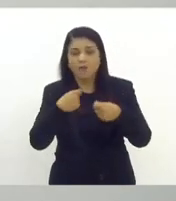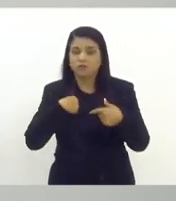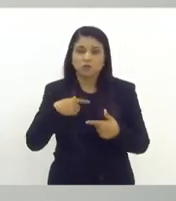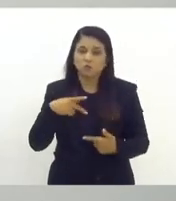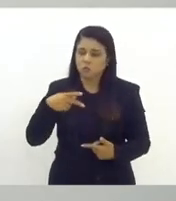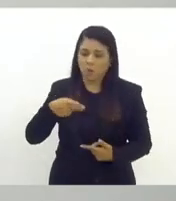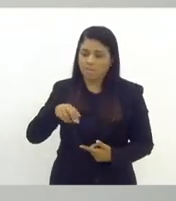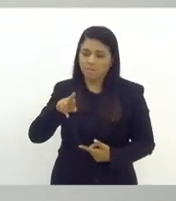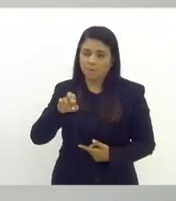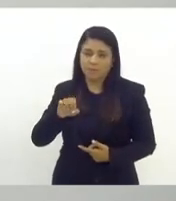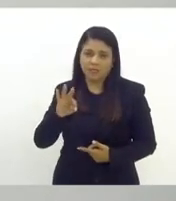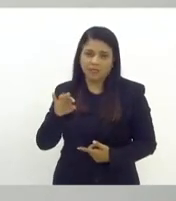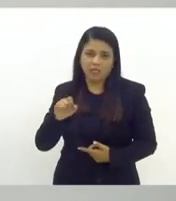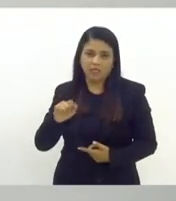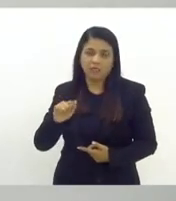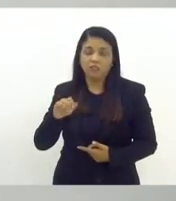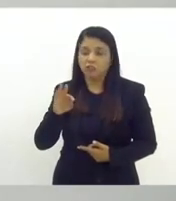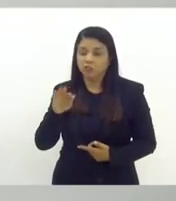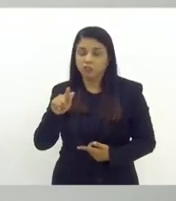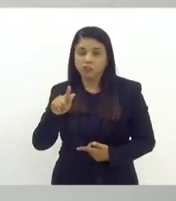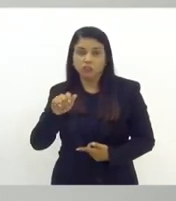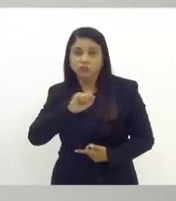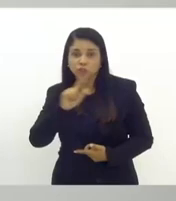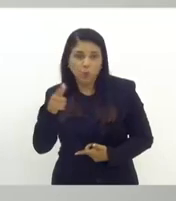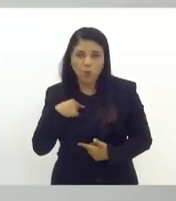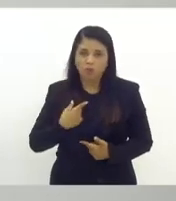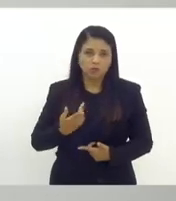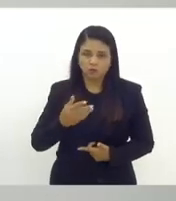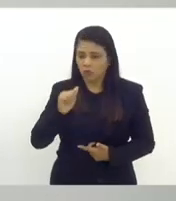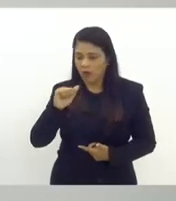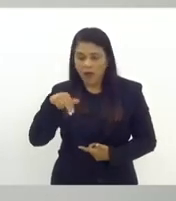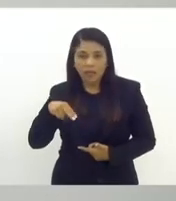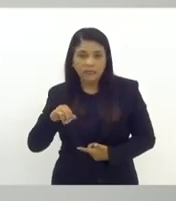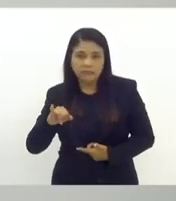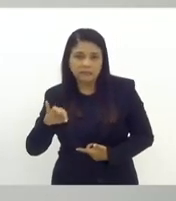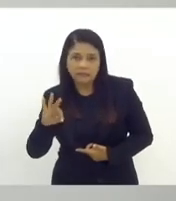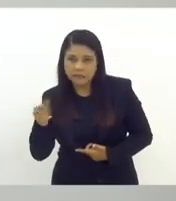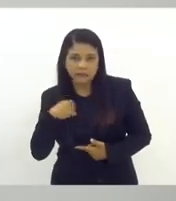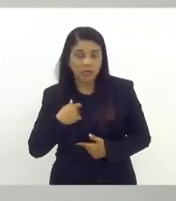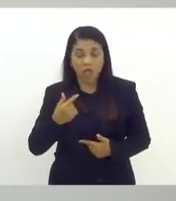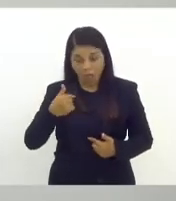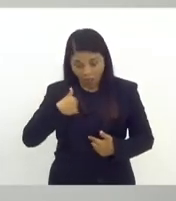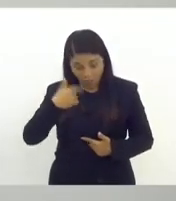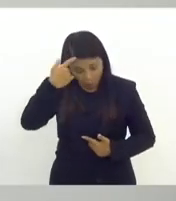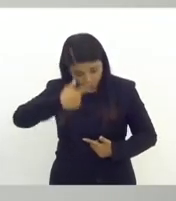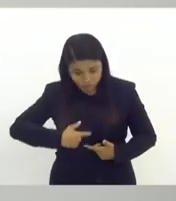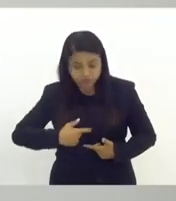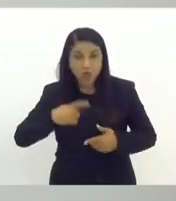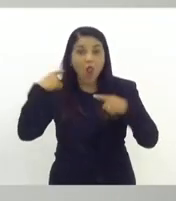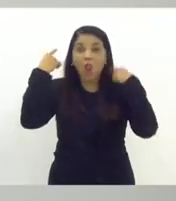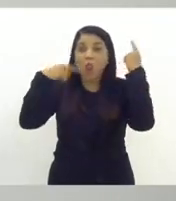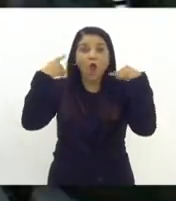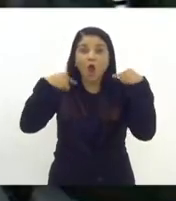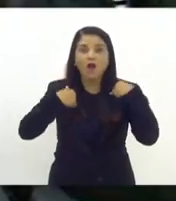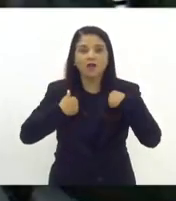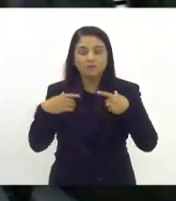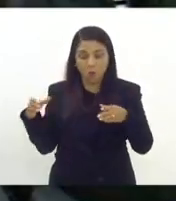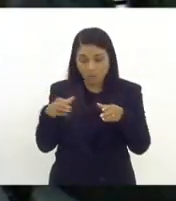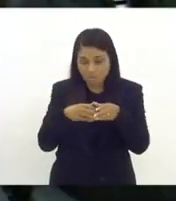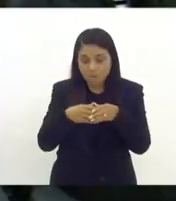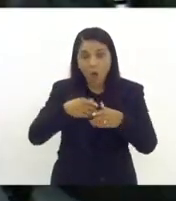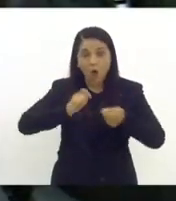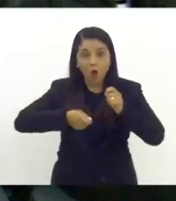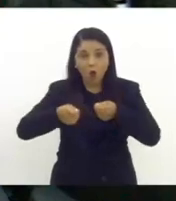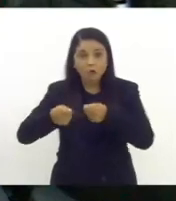Gil eu não sou Anita eu tô ganhando dinheiro com nada disso eu ponho um bloco na rua porque eu sou louca só por isso se eu fosse uma pessoa normal eu não poderia um bloco na rua